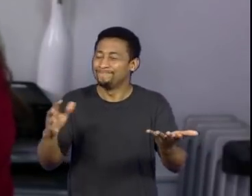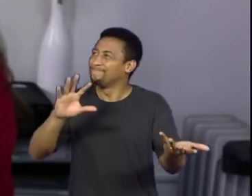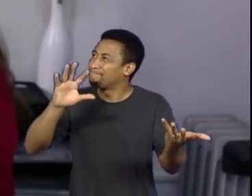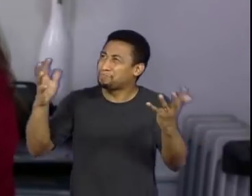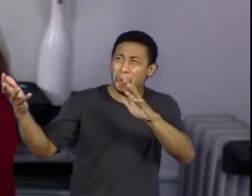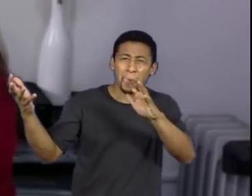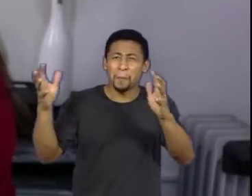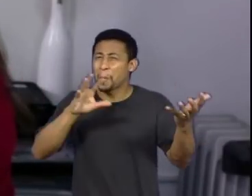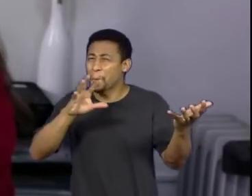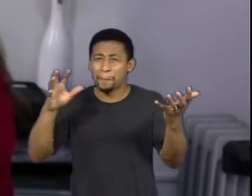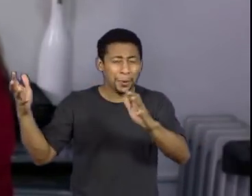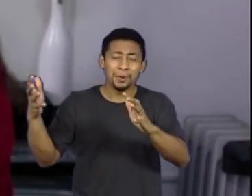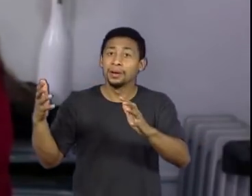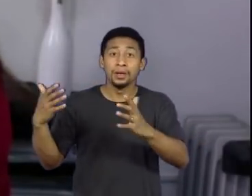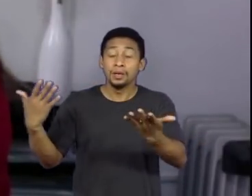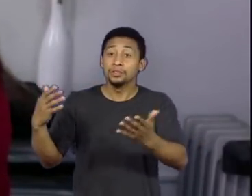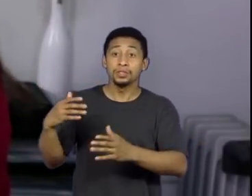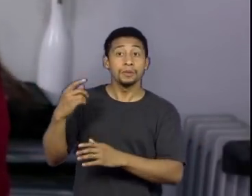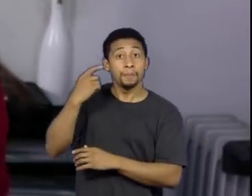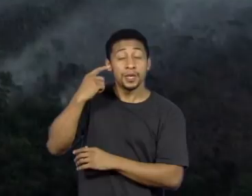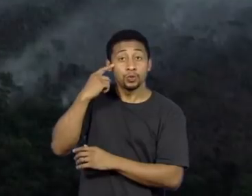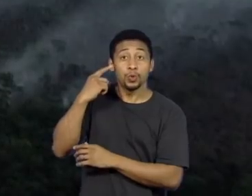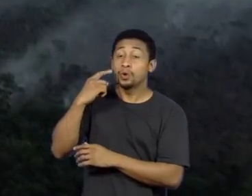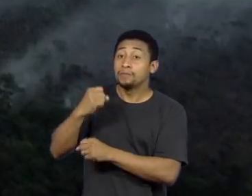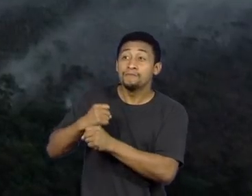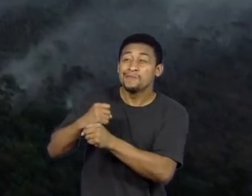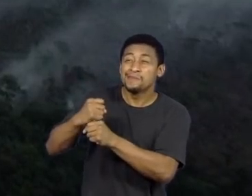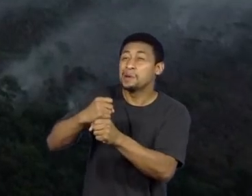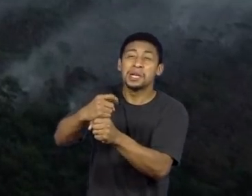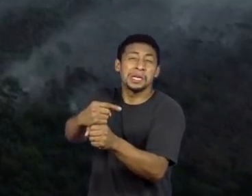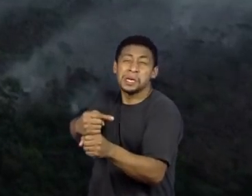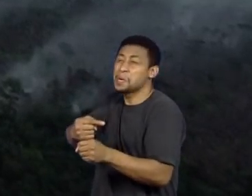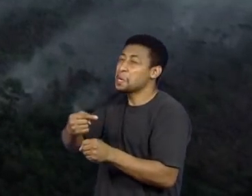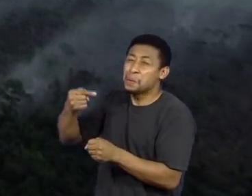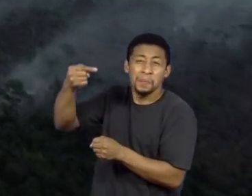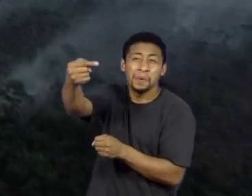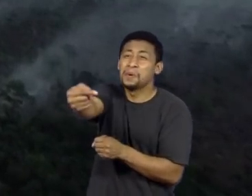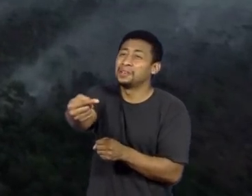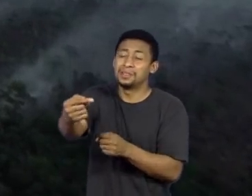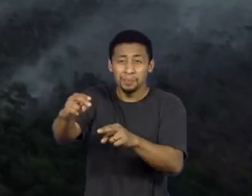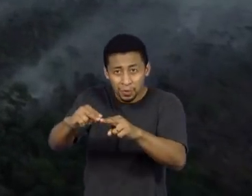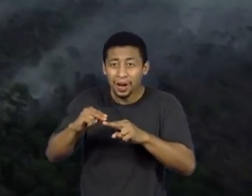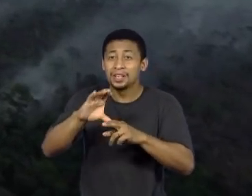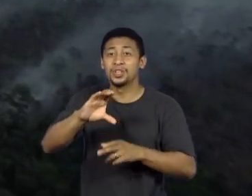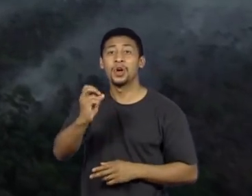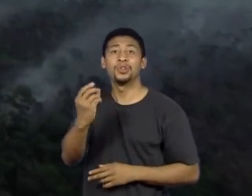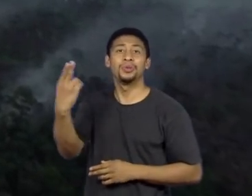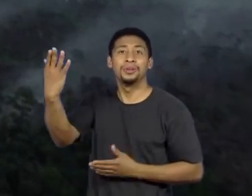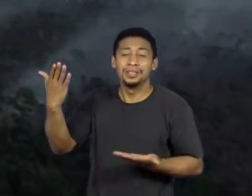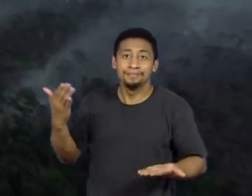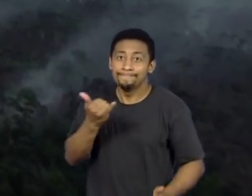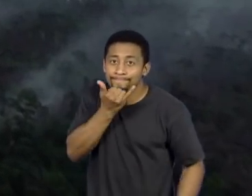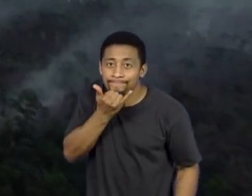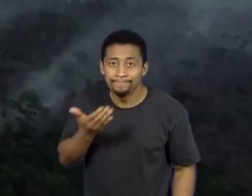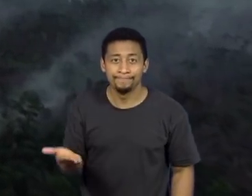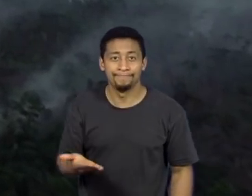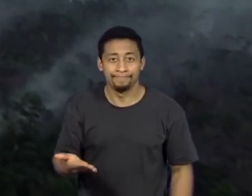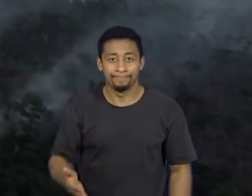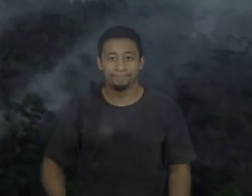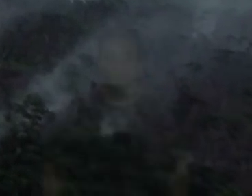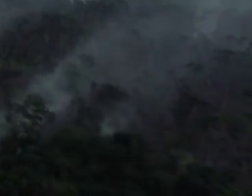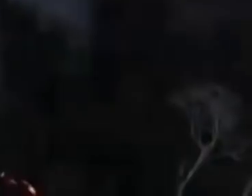iria esperar para daqui a muitos anos, com uma concentração de CO2 muito mais alta.